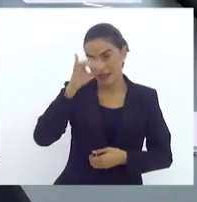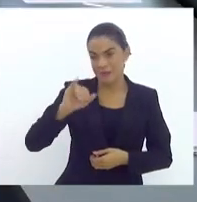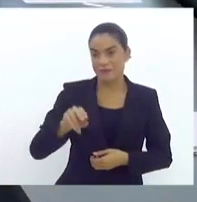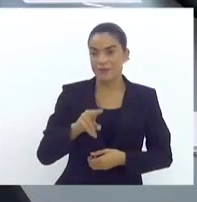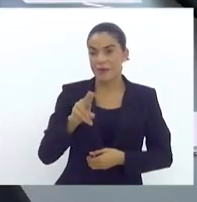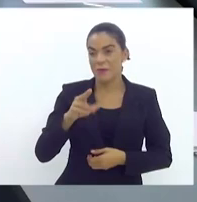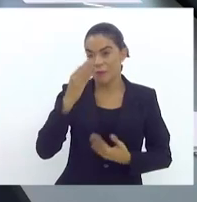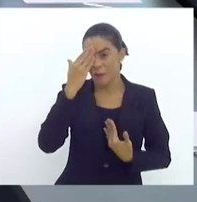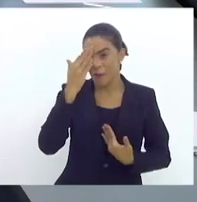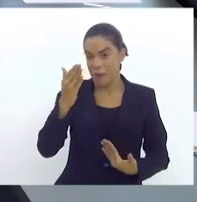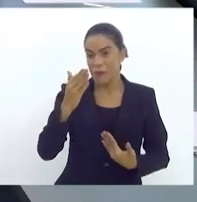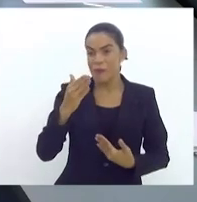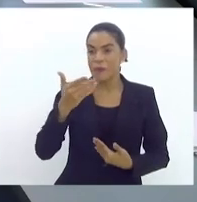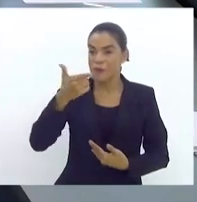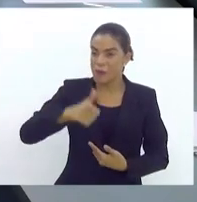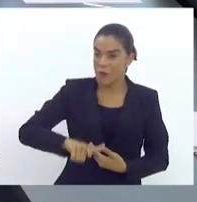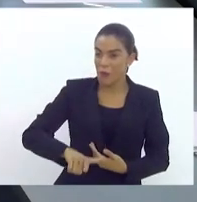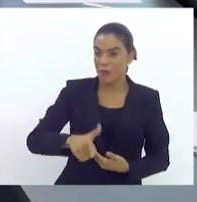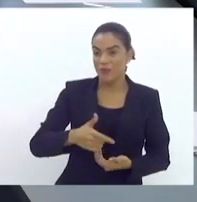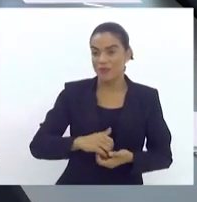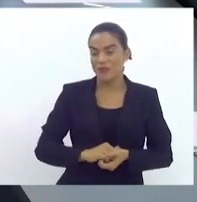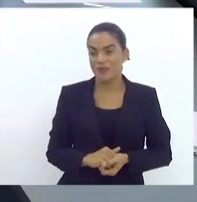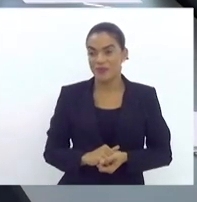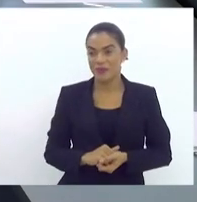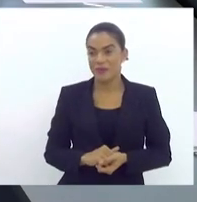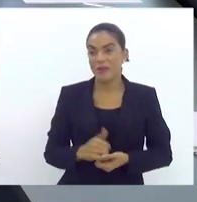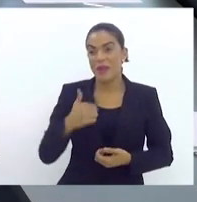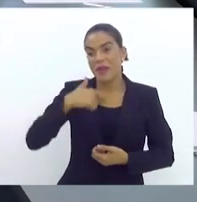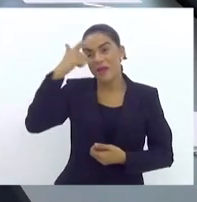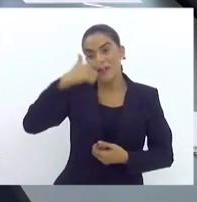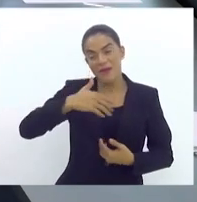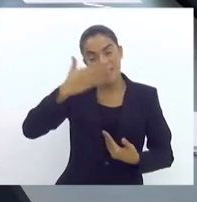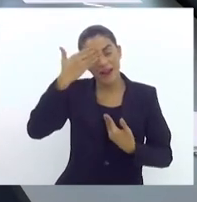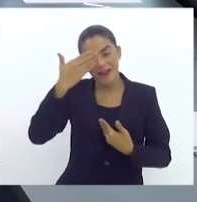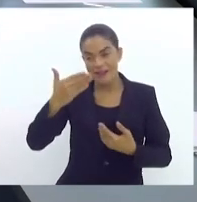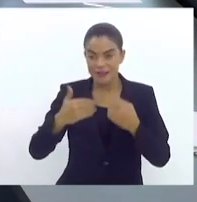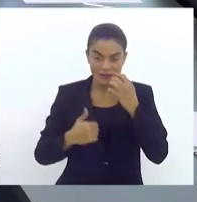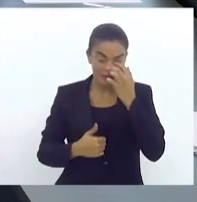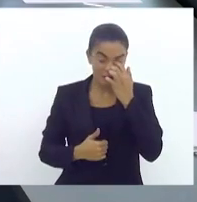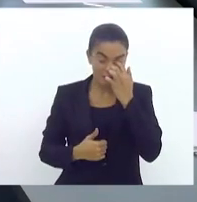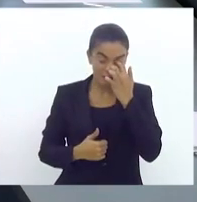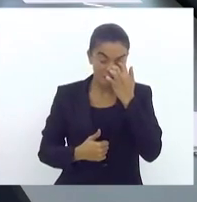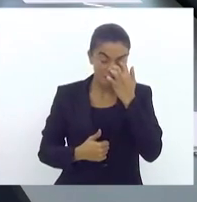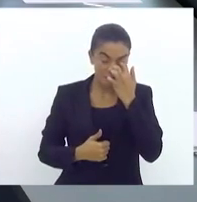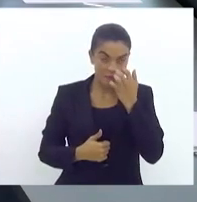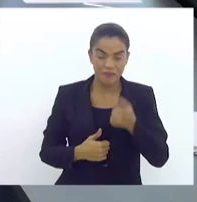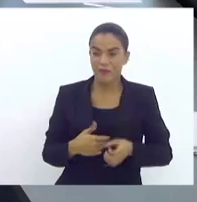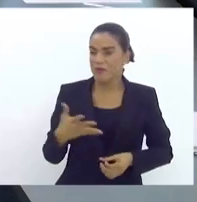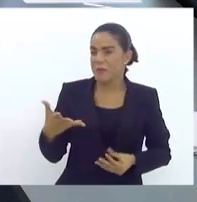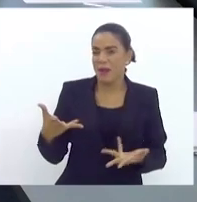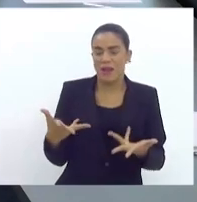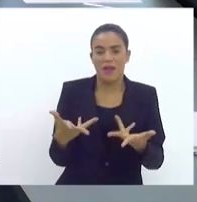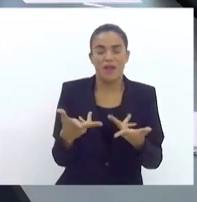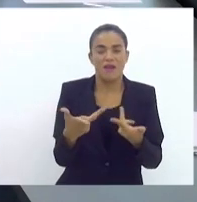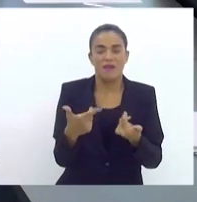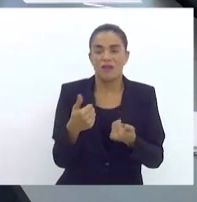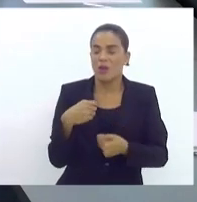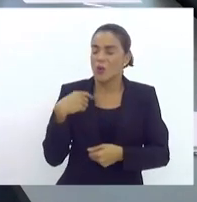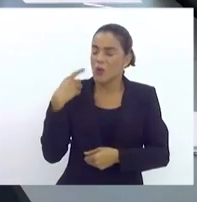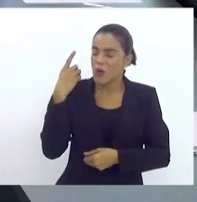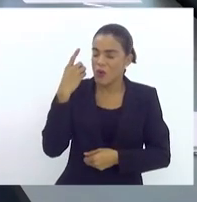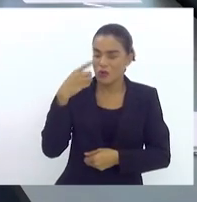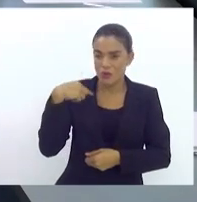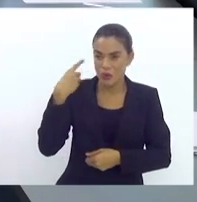Jô E agradecendo mais uma vez a sua participação Eu que agradeço foi maravilhoso Doutor